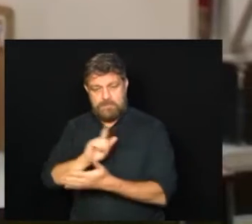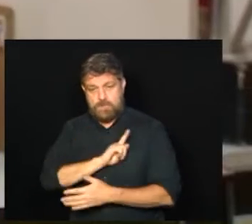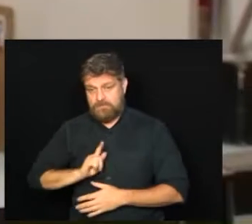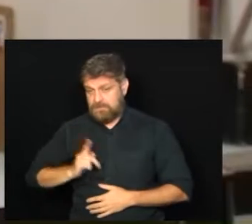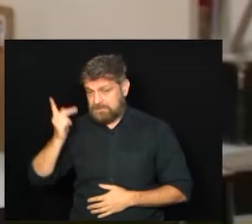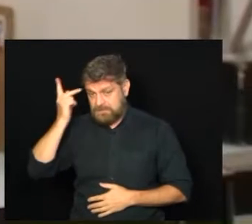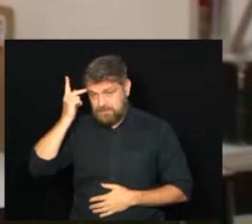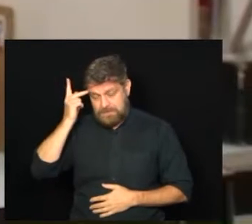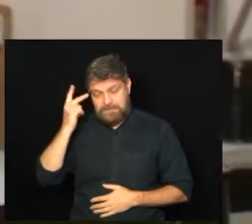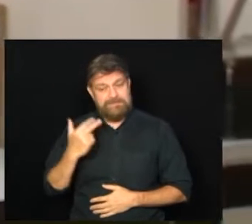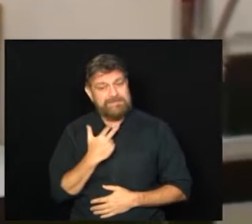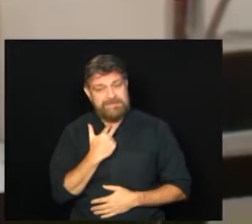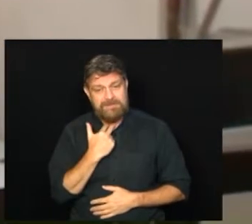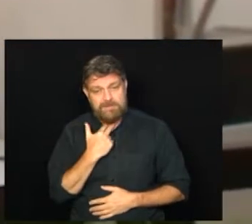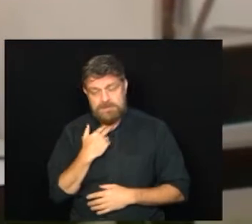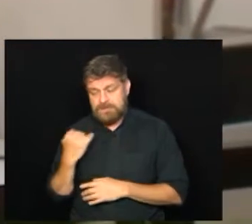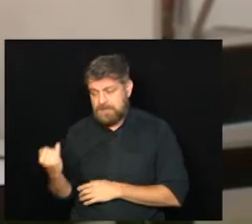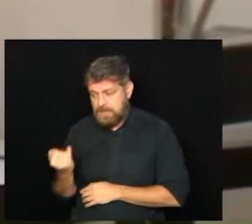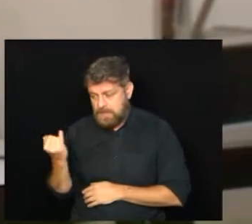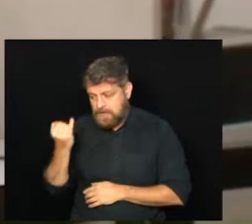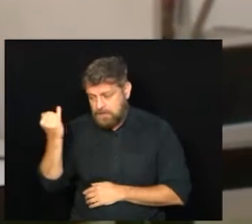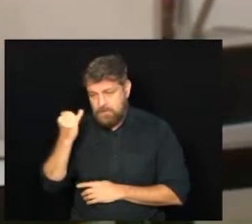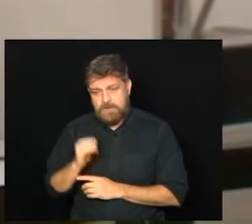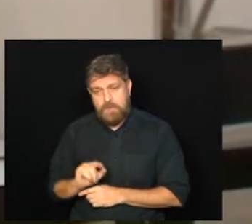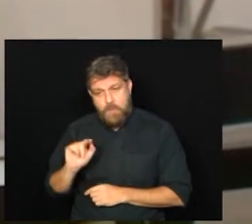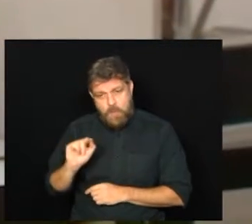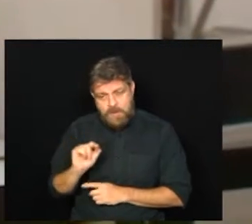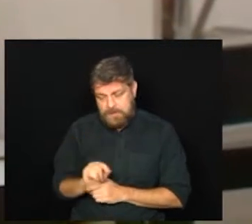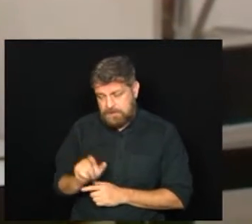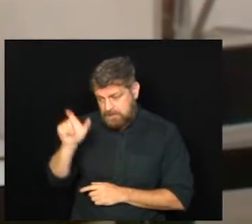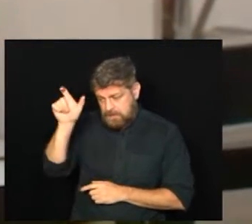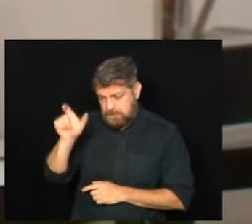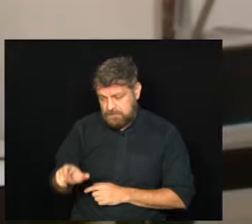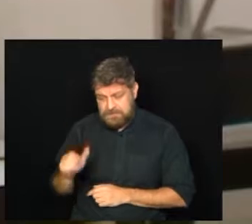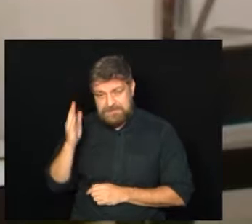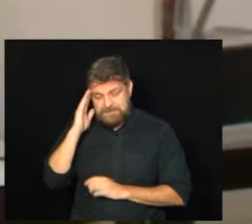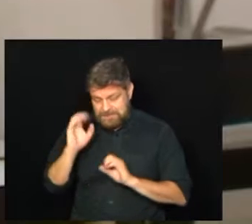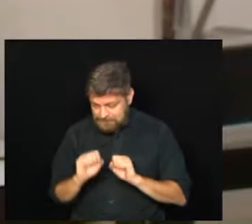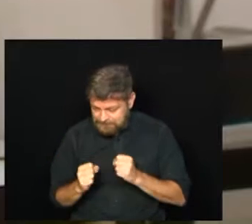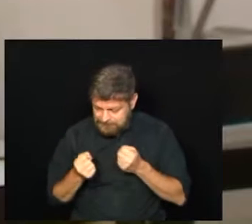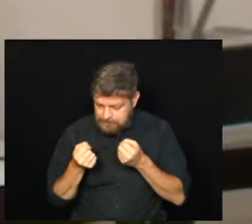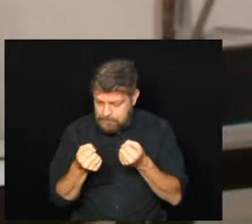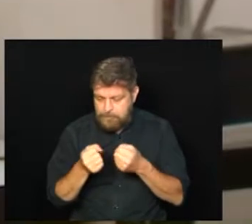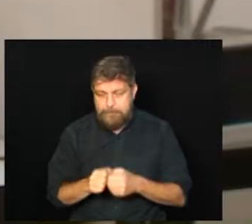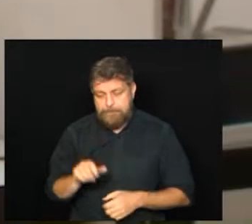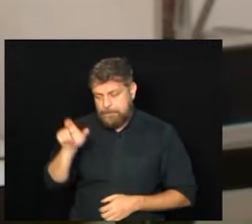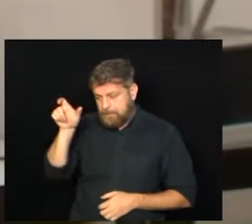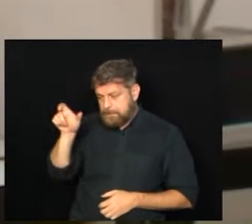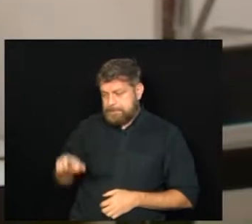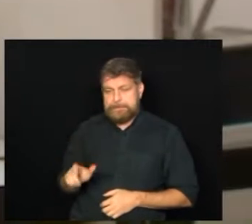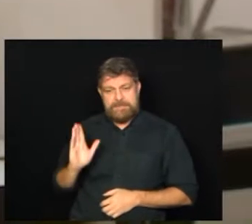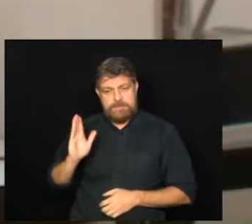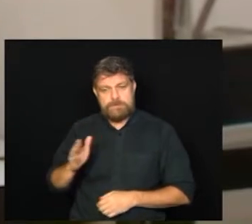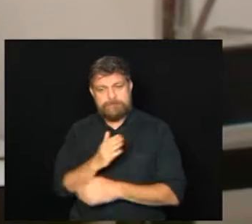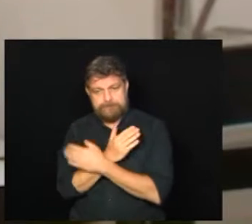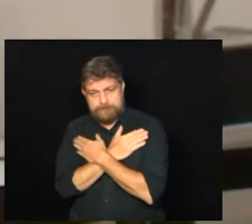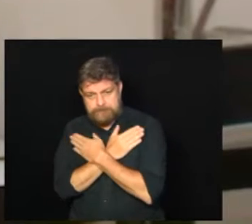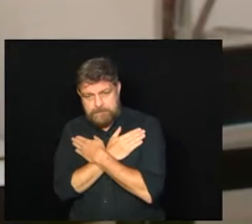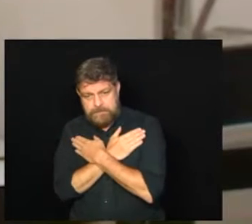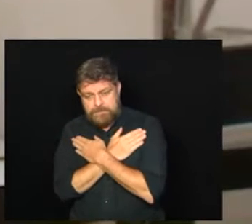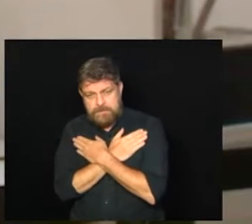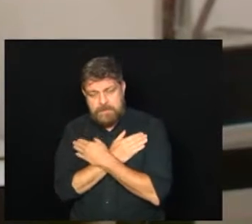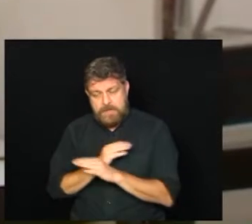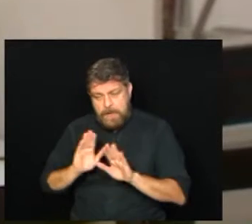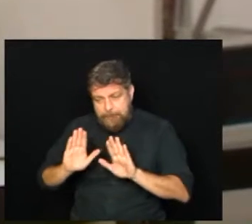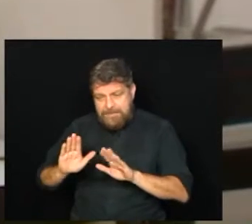Paulo. Então é importante, de fato, que a gente reforce isso, que embora a pessoa, de repente, esteja desempregada